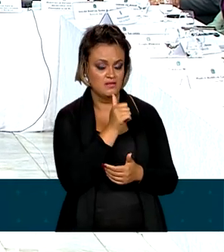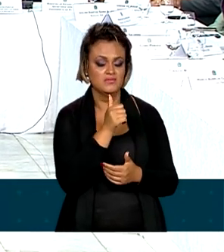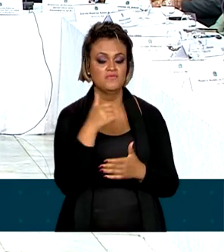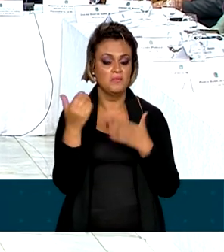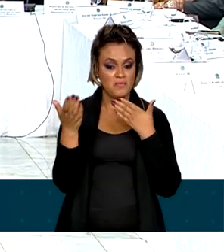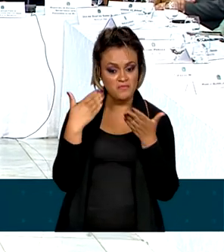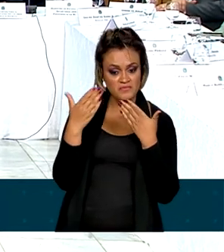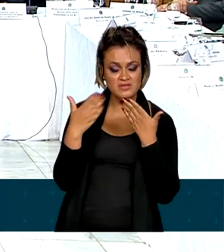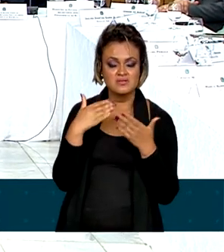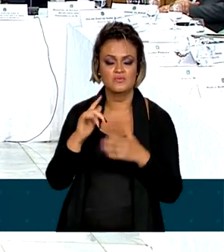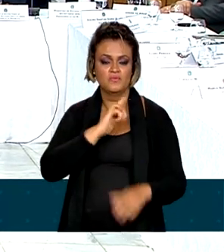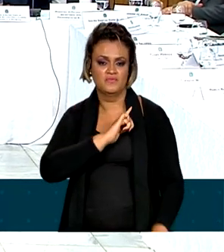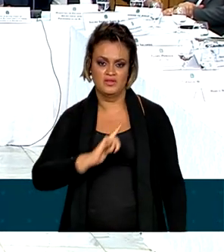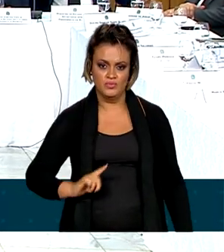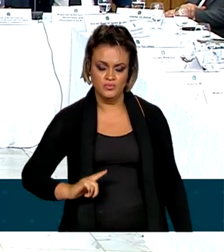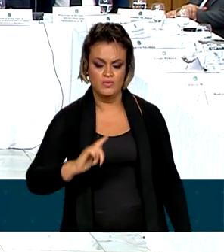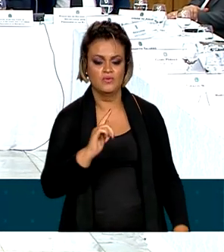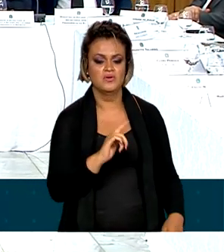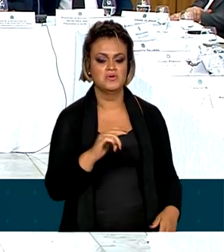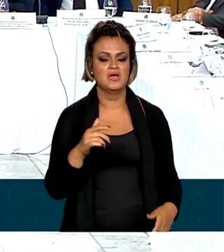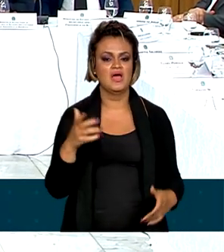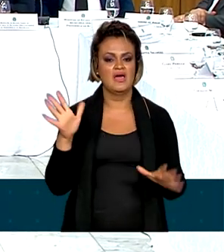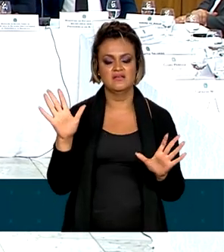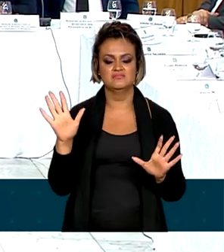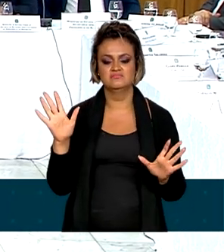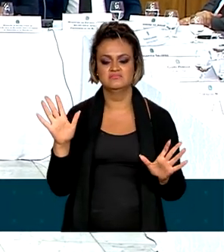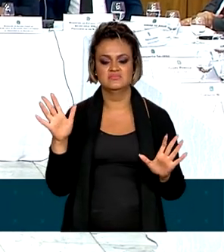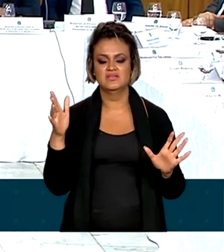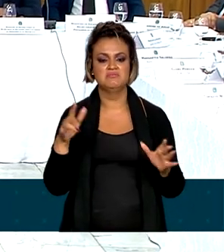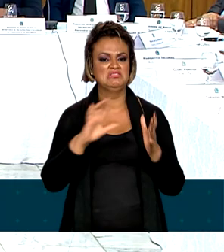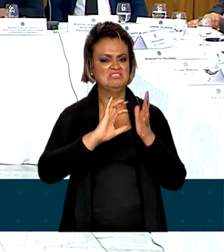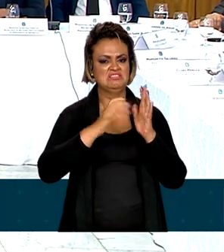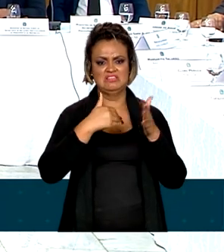vamos conversar com os governadores. Eu não quero saber